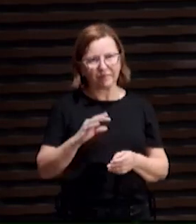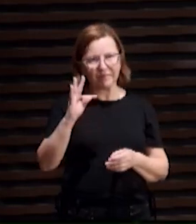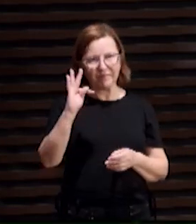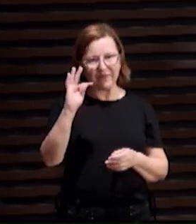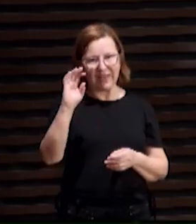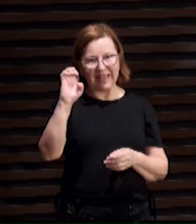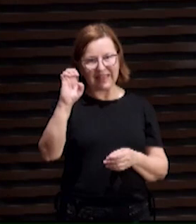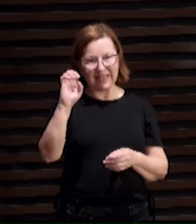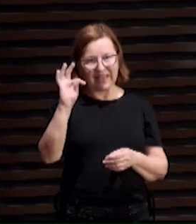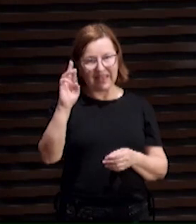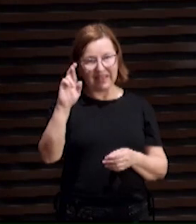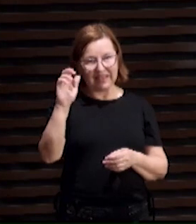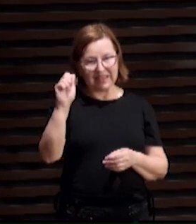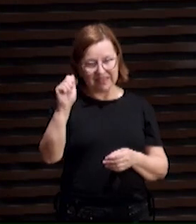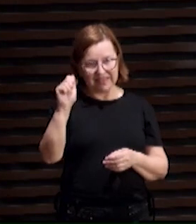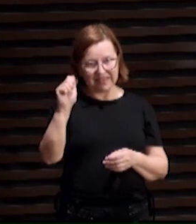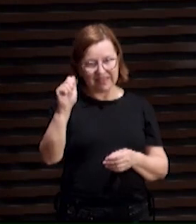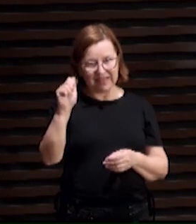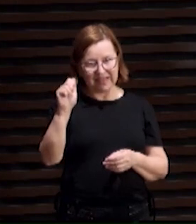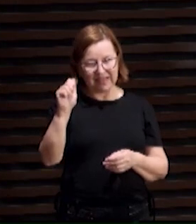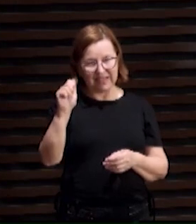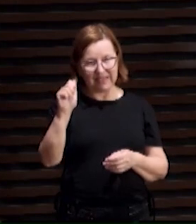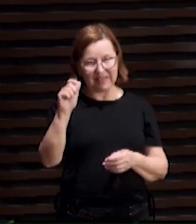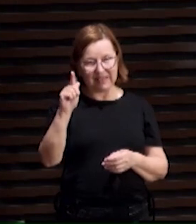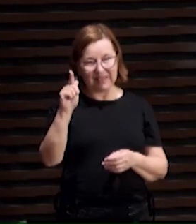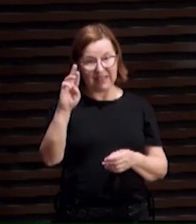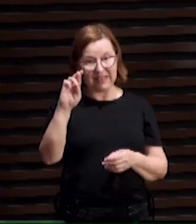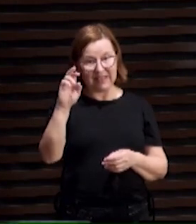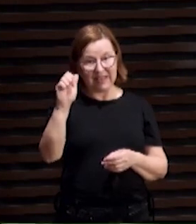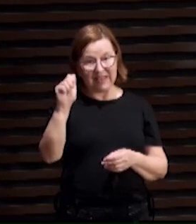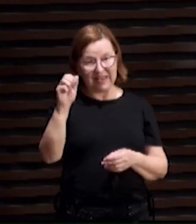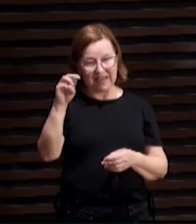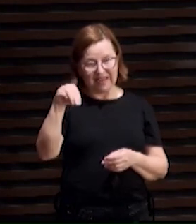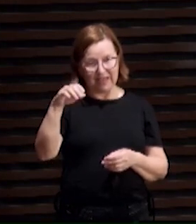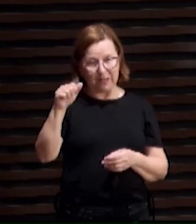tetra, 4, grama, palavras, letras.